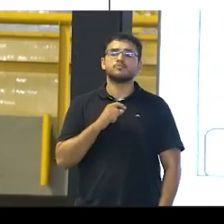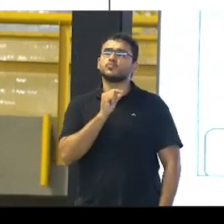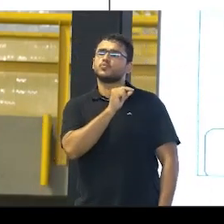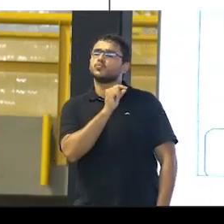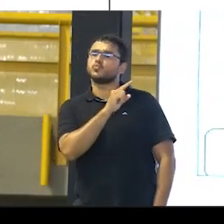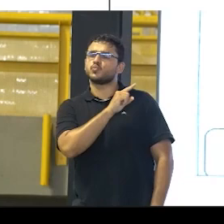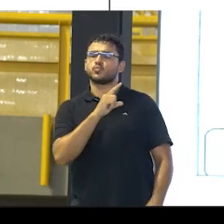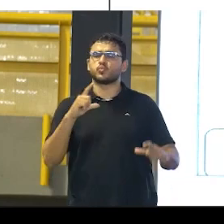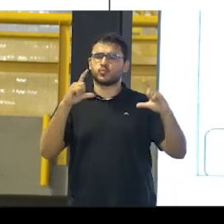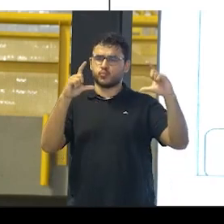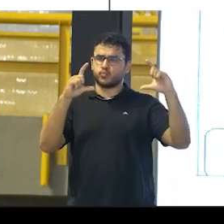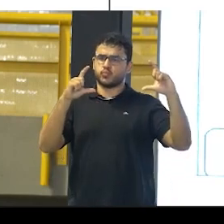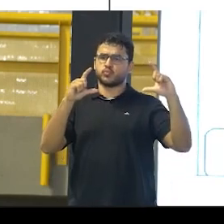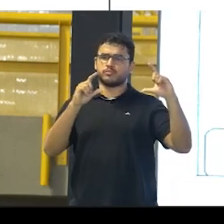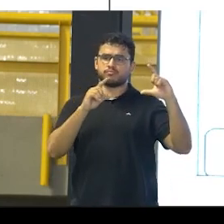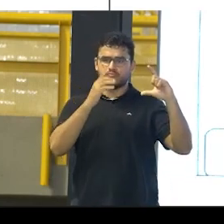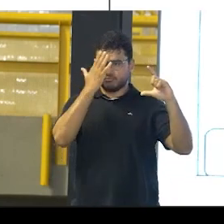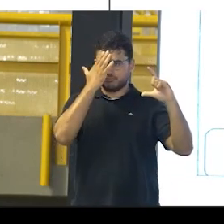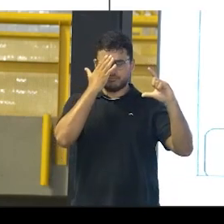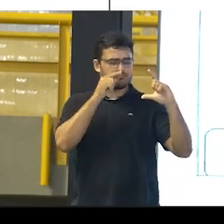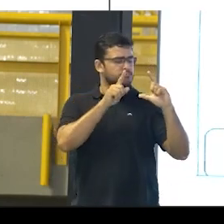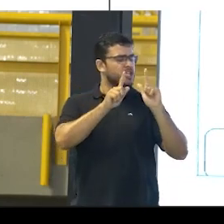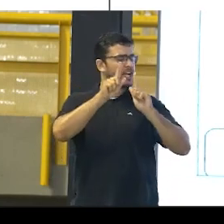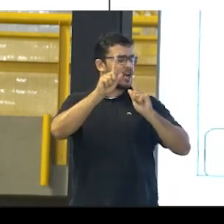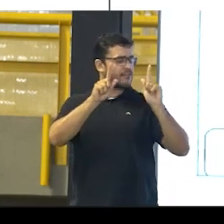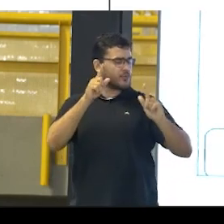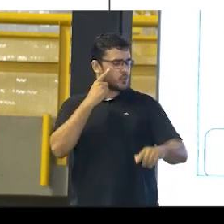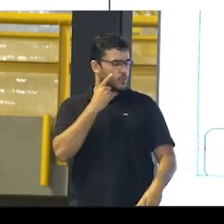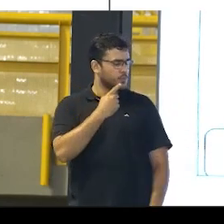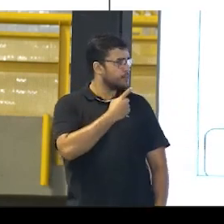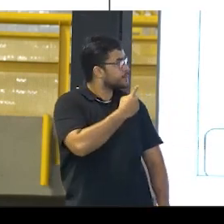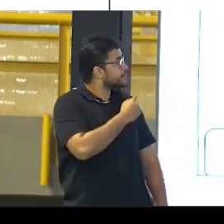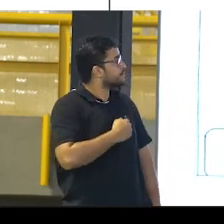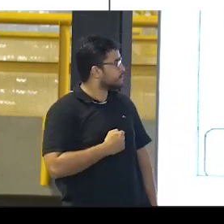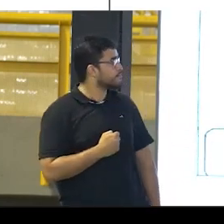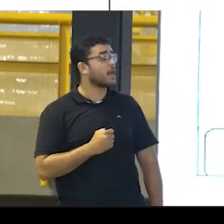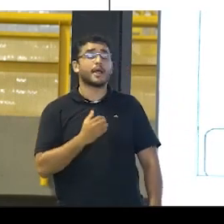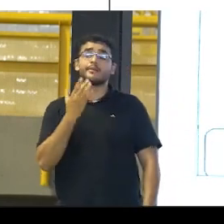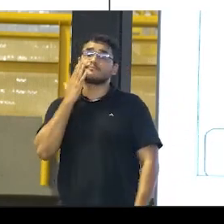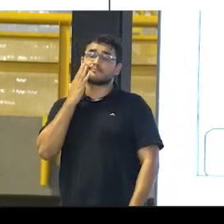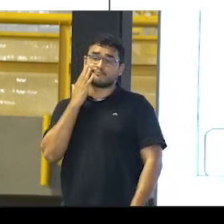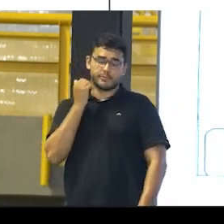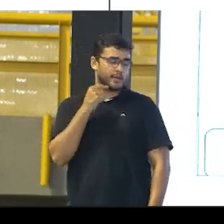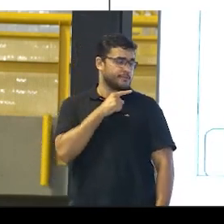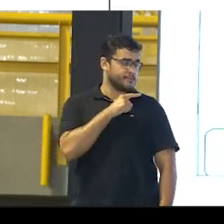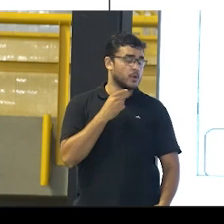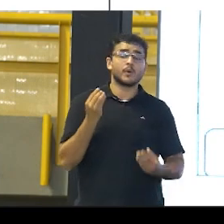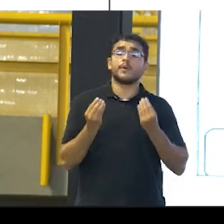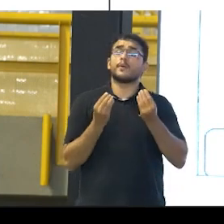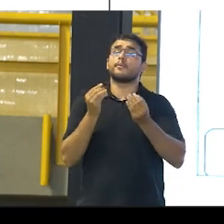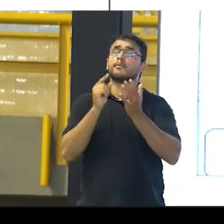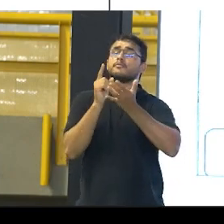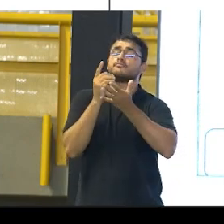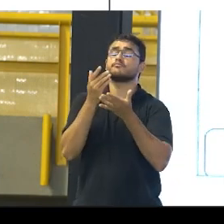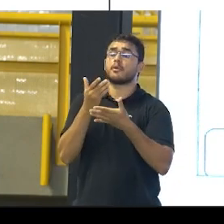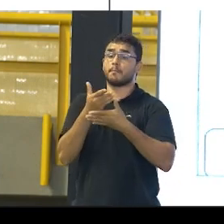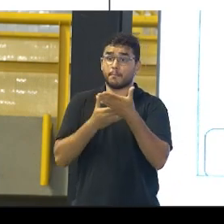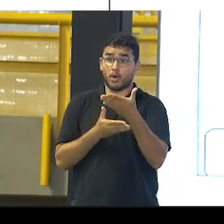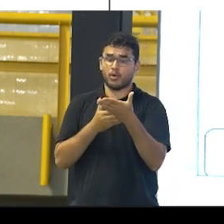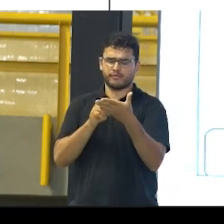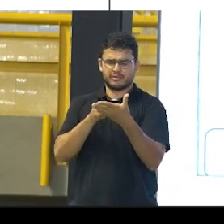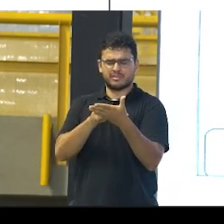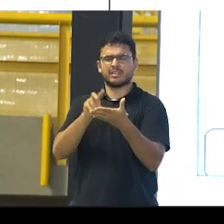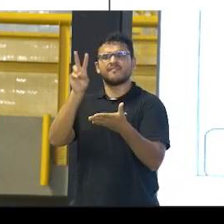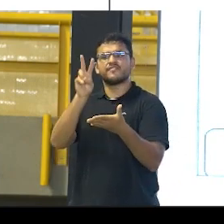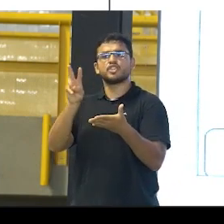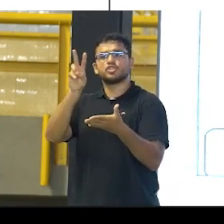uma base para a formulação de vários questionamentos em vestibular. Você tem a chamada